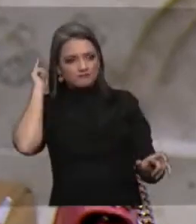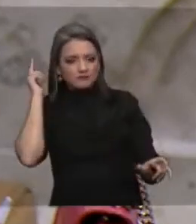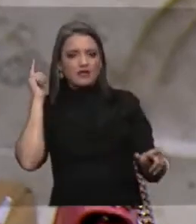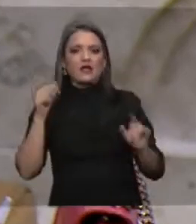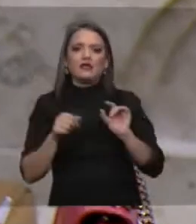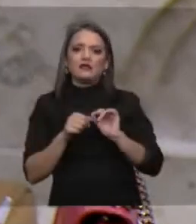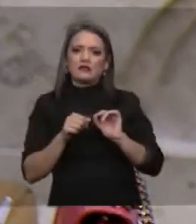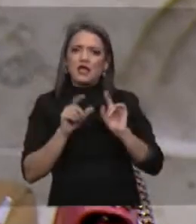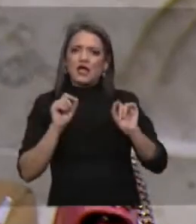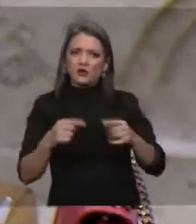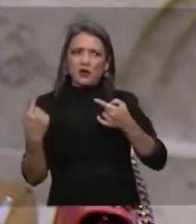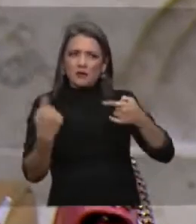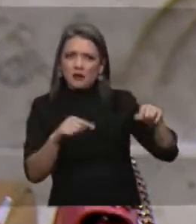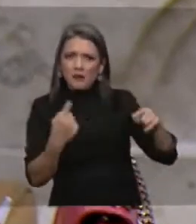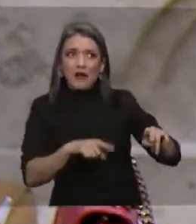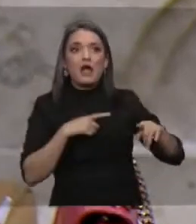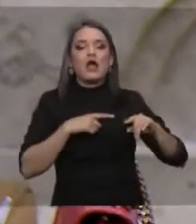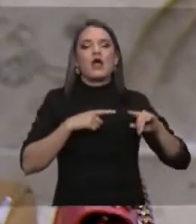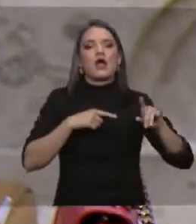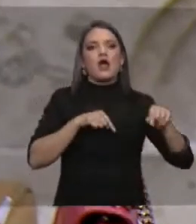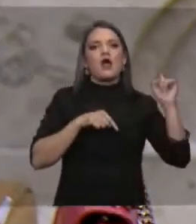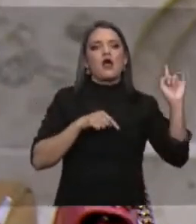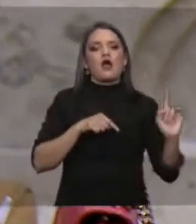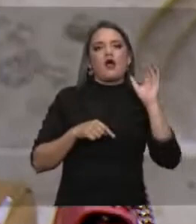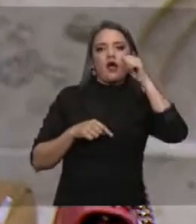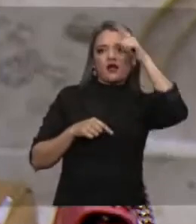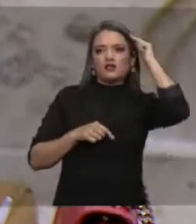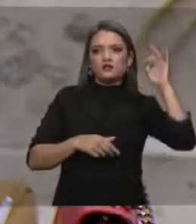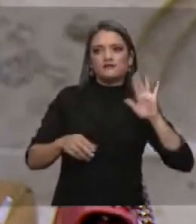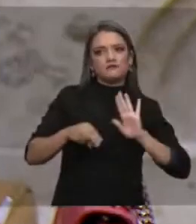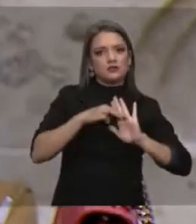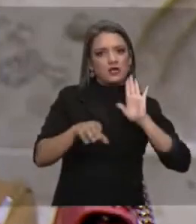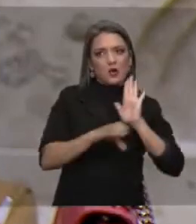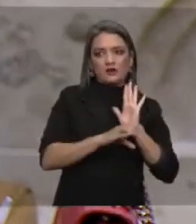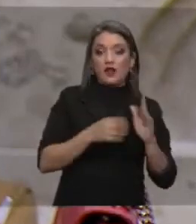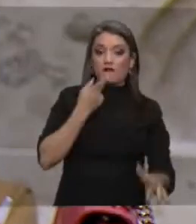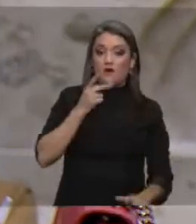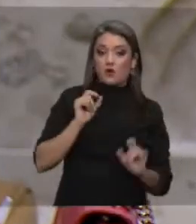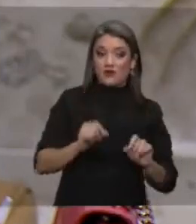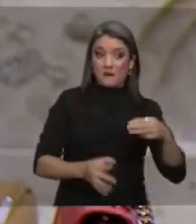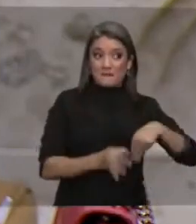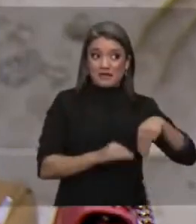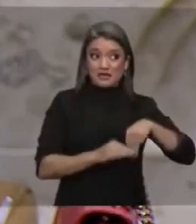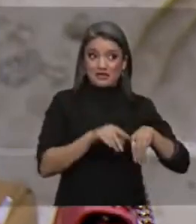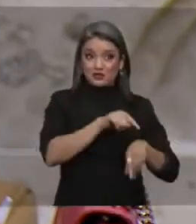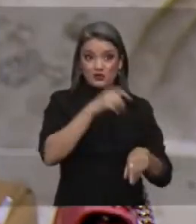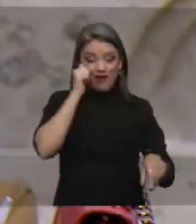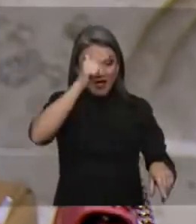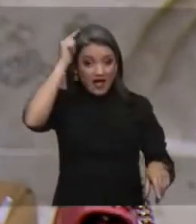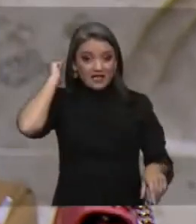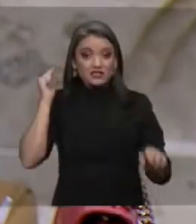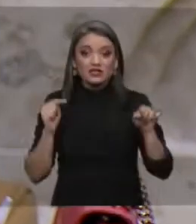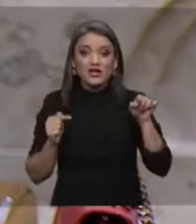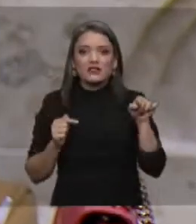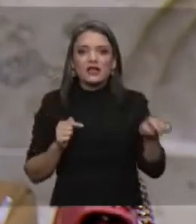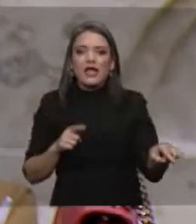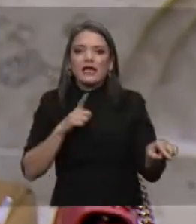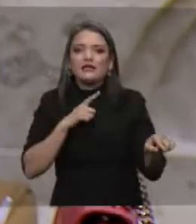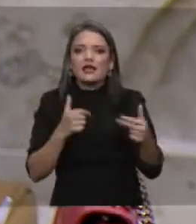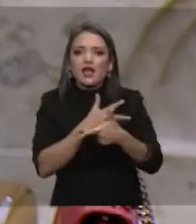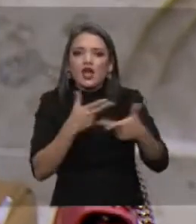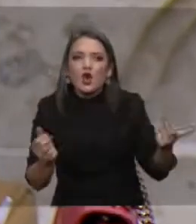cautelares contra o próprio denunciado, insinuou que, ao contrário do deputado, o ministro Alexandre de Moraes teria o rabo